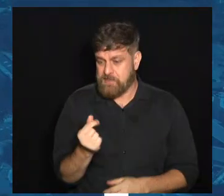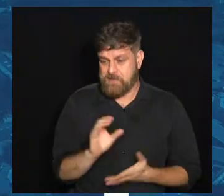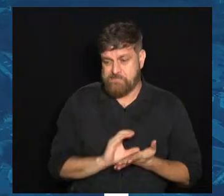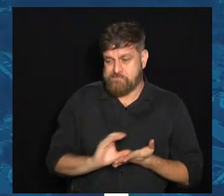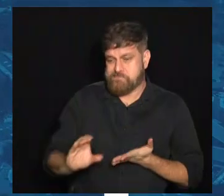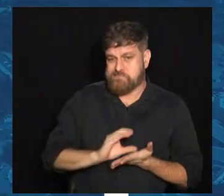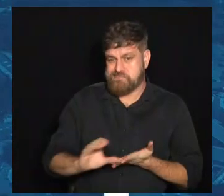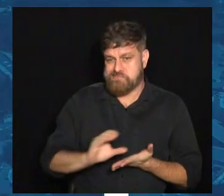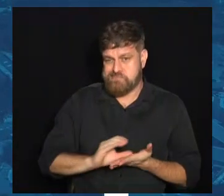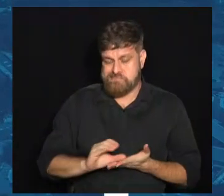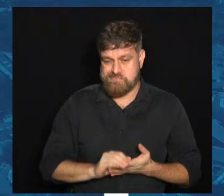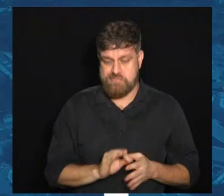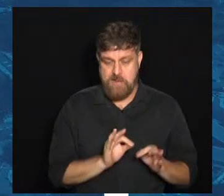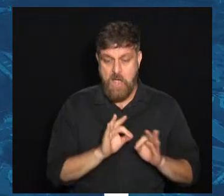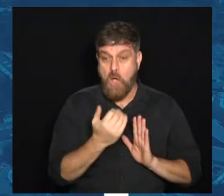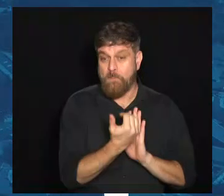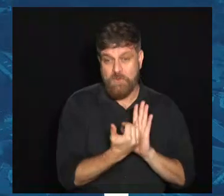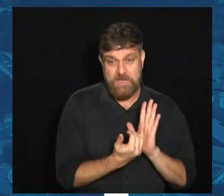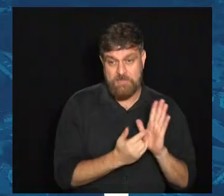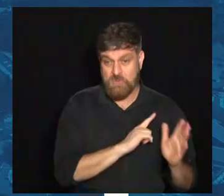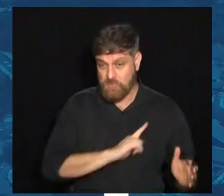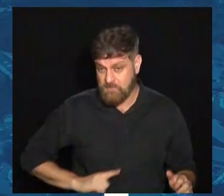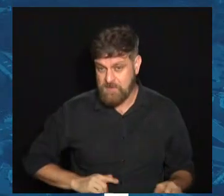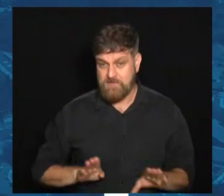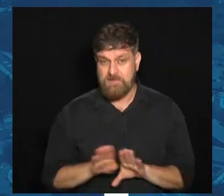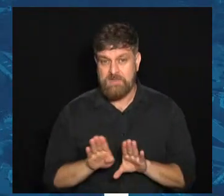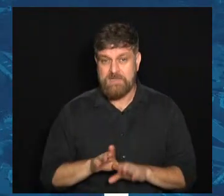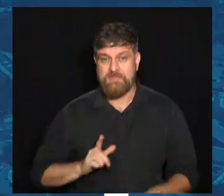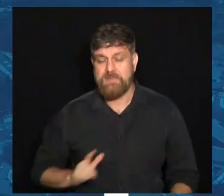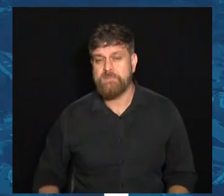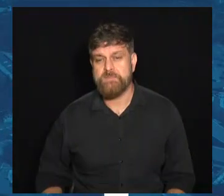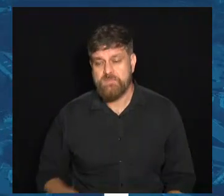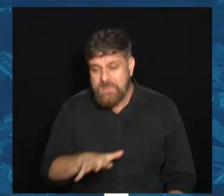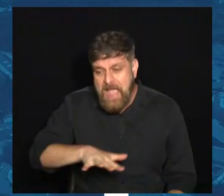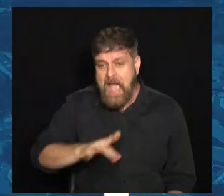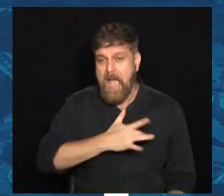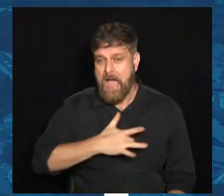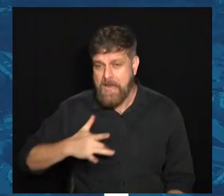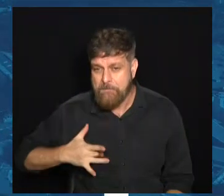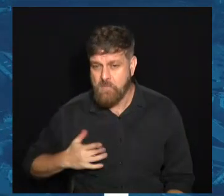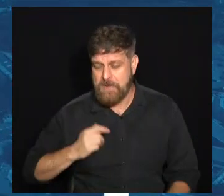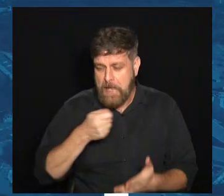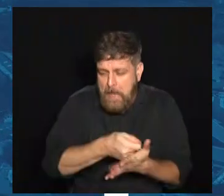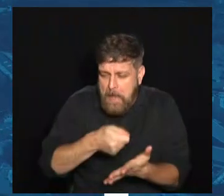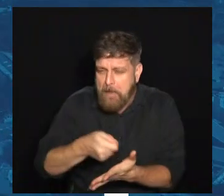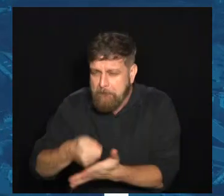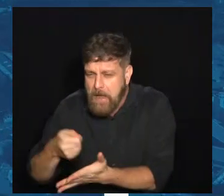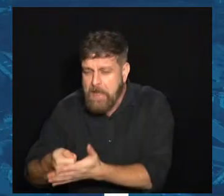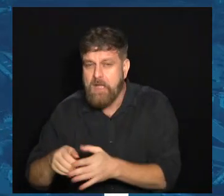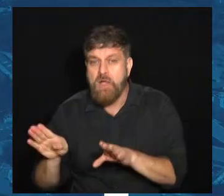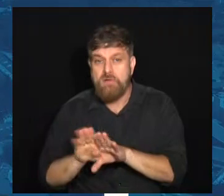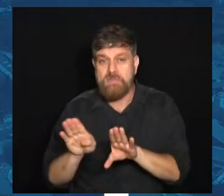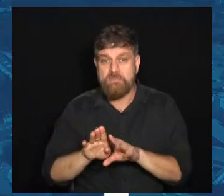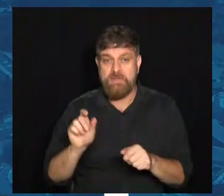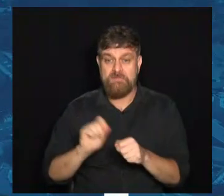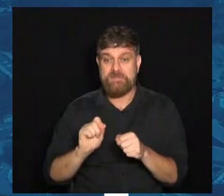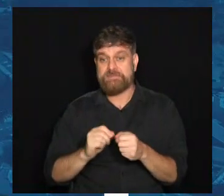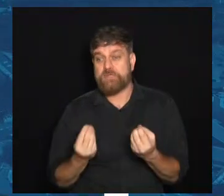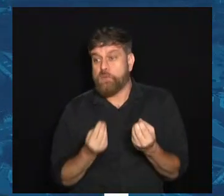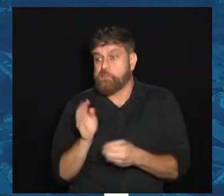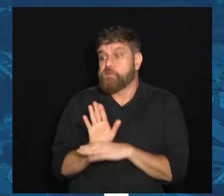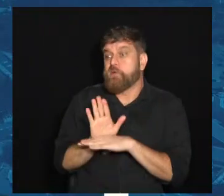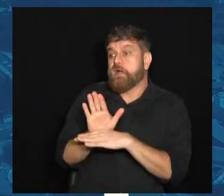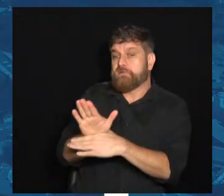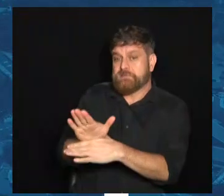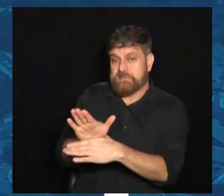Família, suspender a cobrança das concessionárias de serviços públicos ou trazer algum tipo de